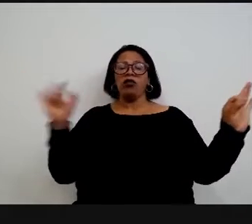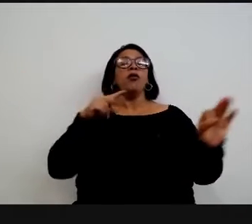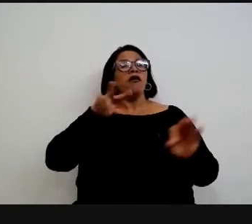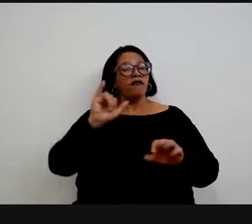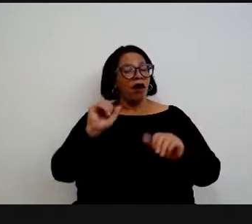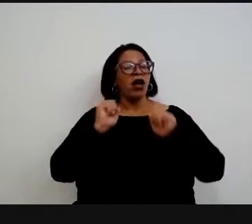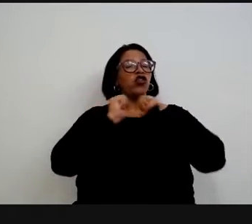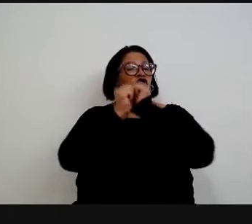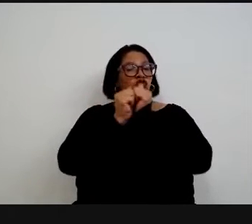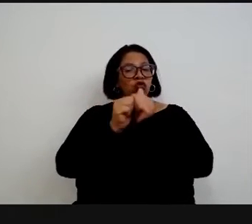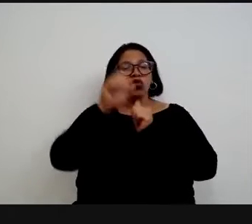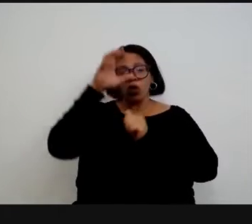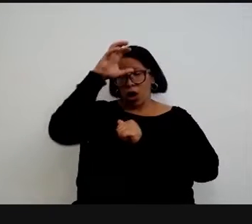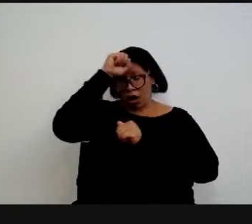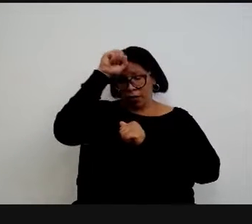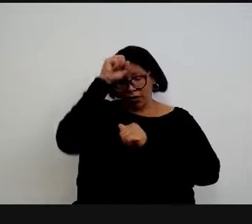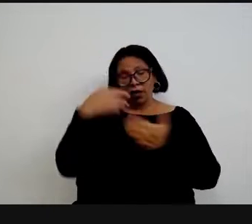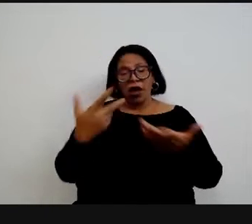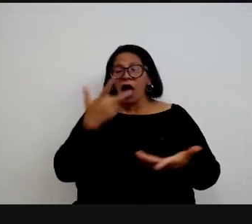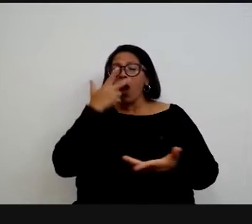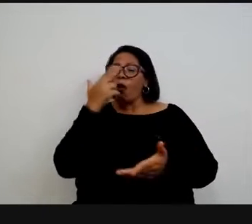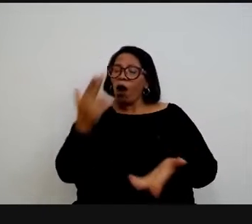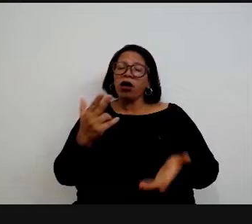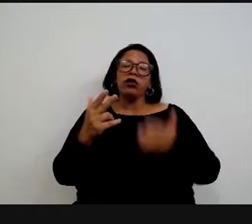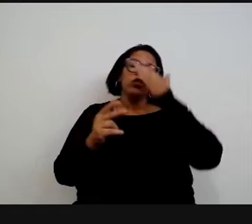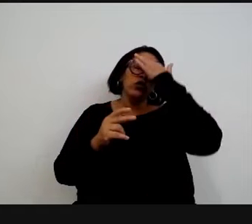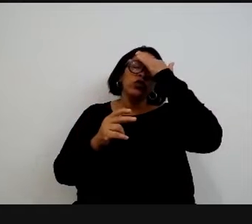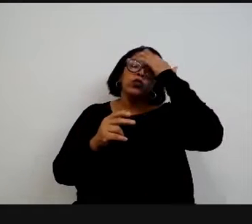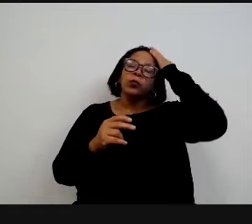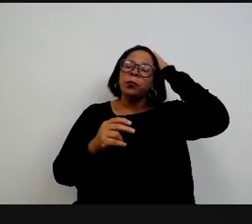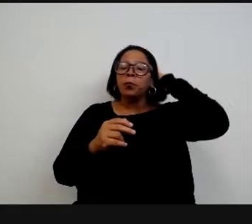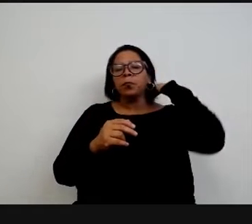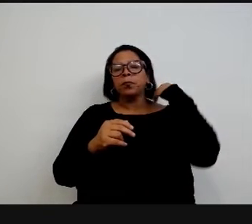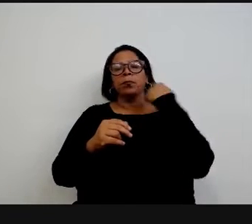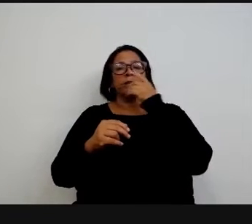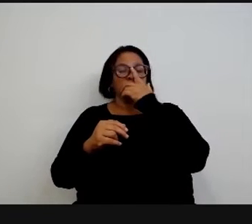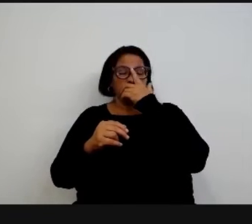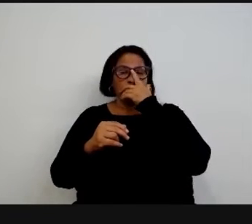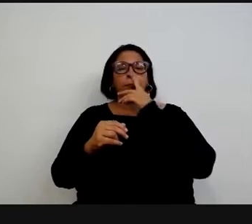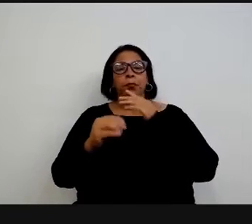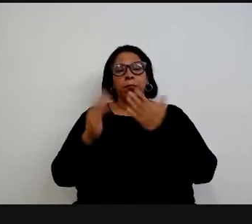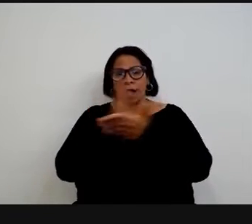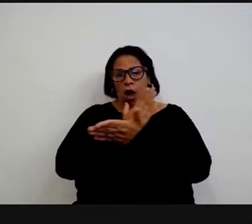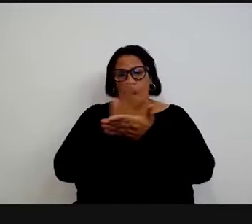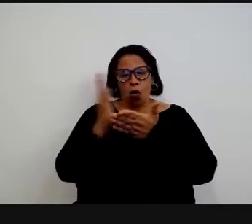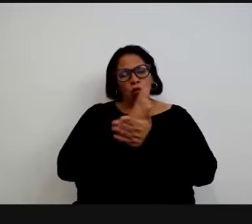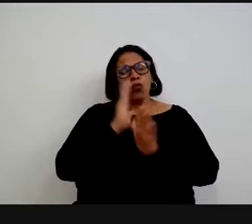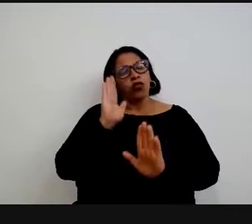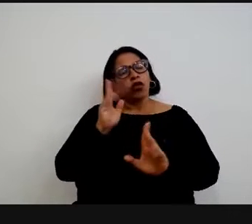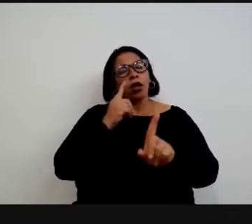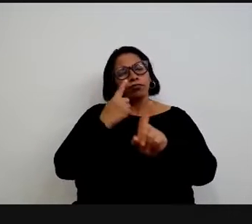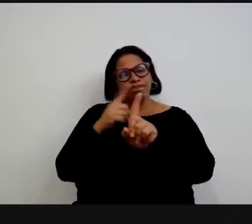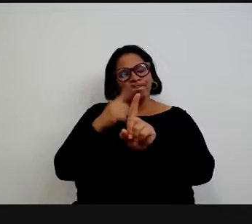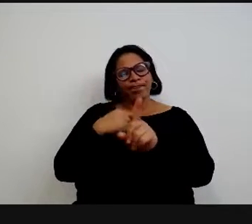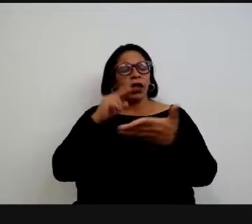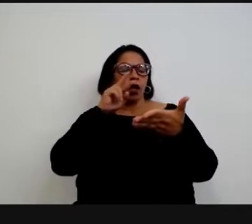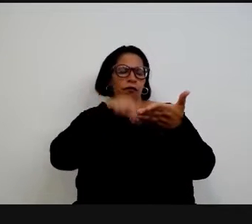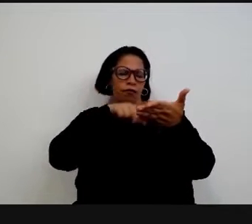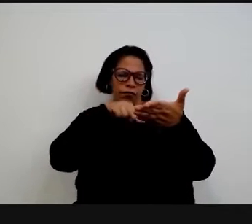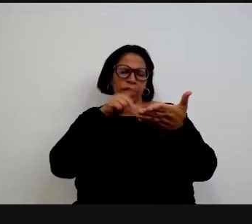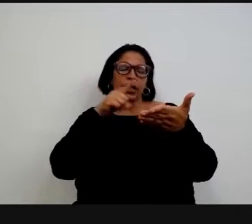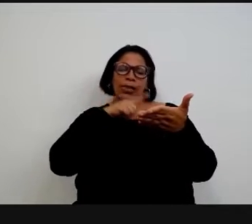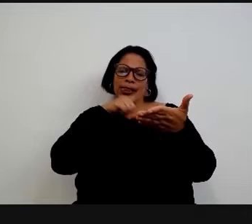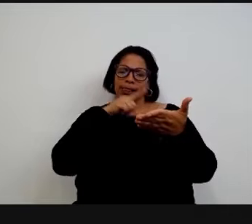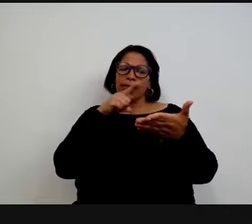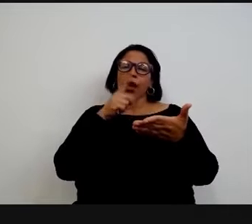vai aprender com elas. Bom, eu acho que eu já... Só pegando ainda alguns dos desafios que você colocou, né? A